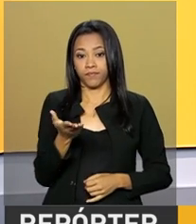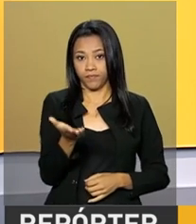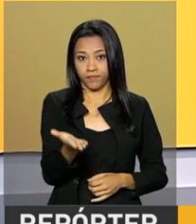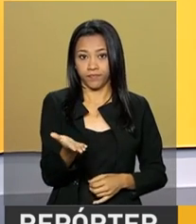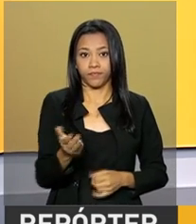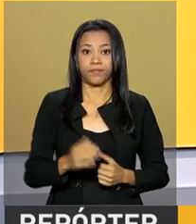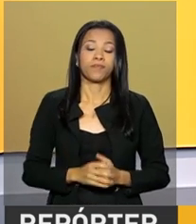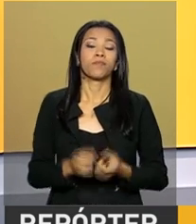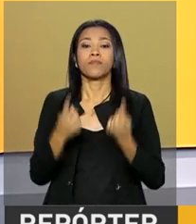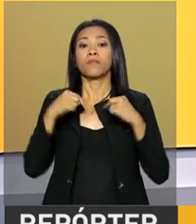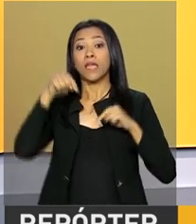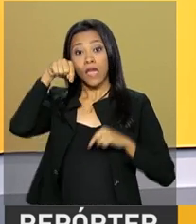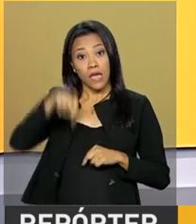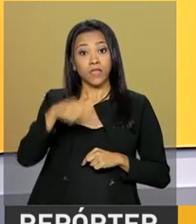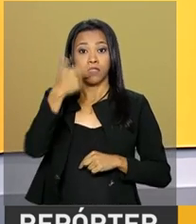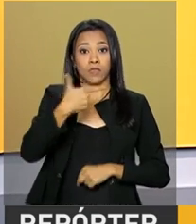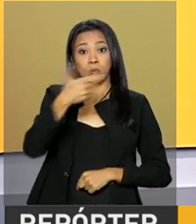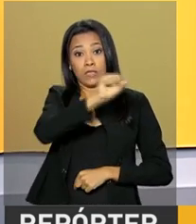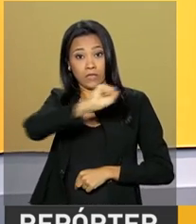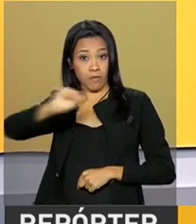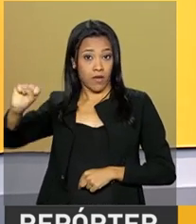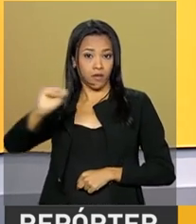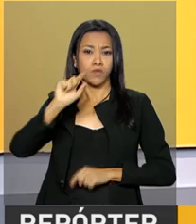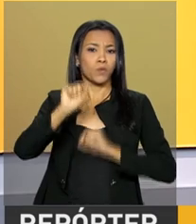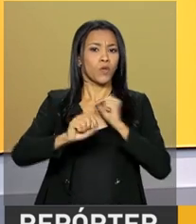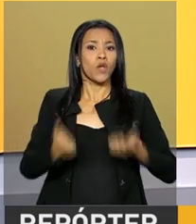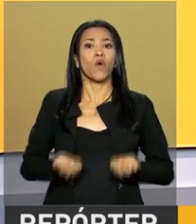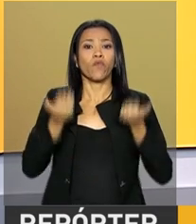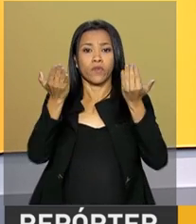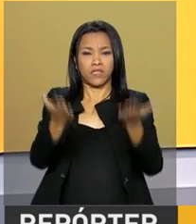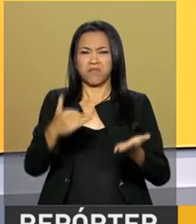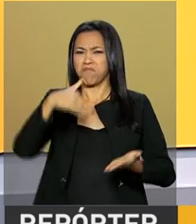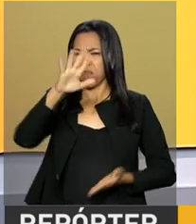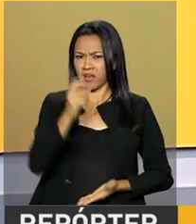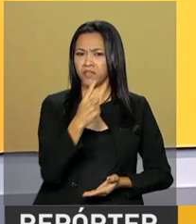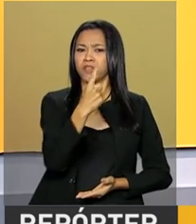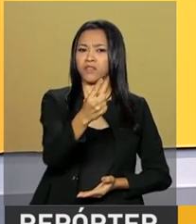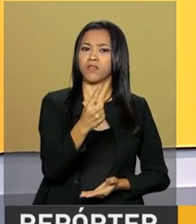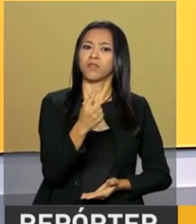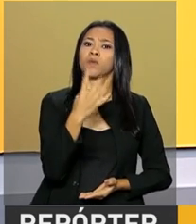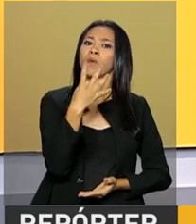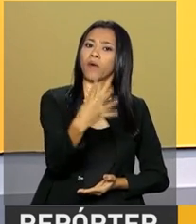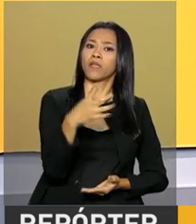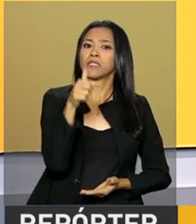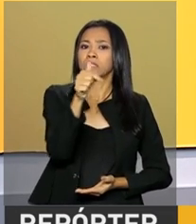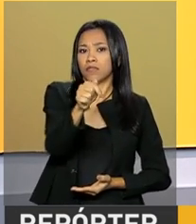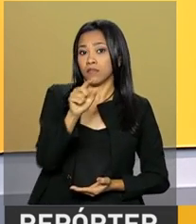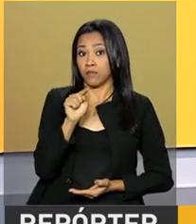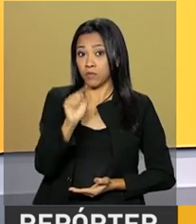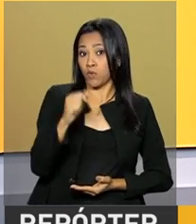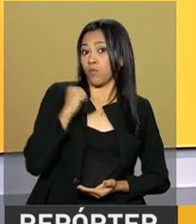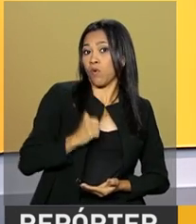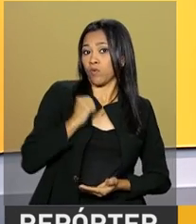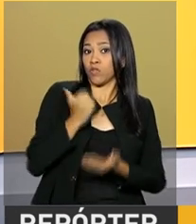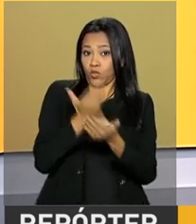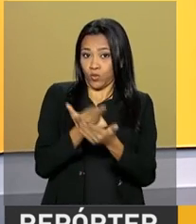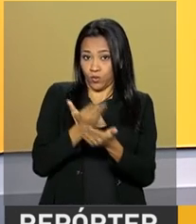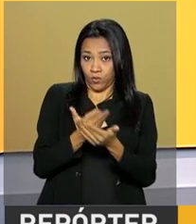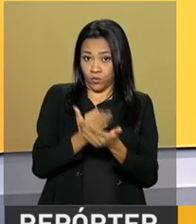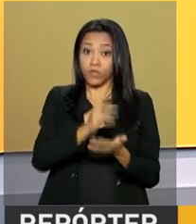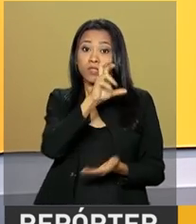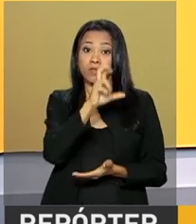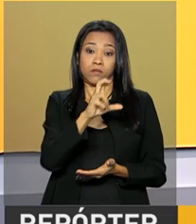para este sego semestre foram oferecidas mais de 147.000 bolsas de